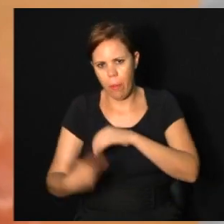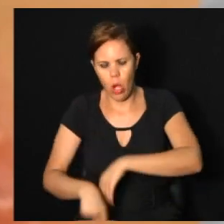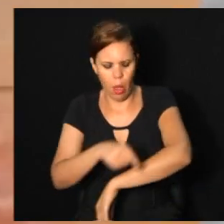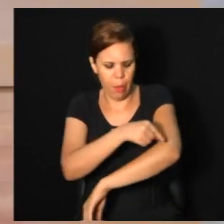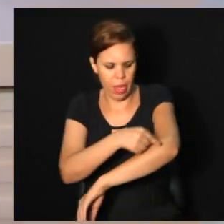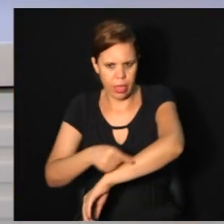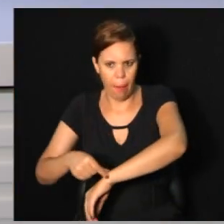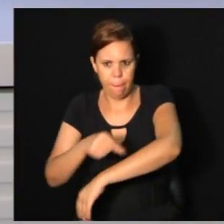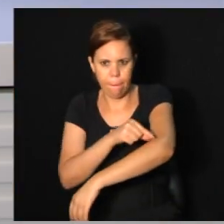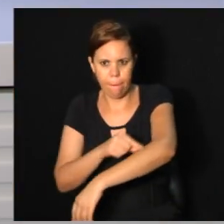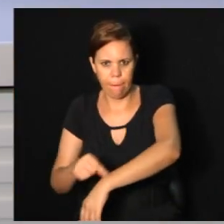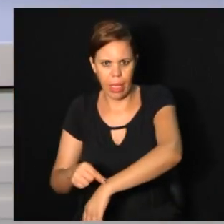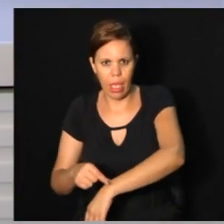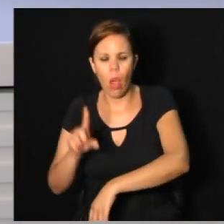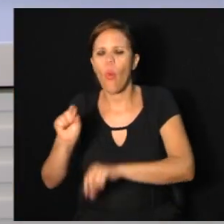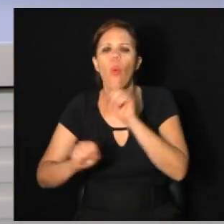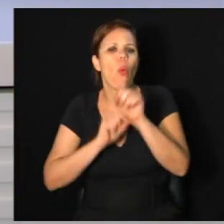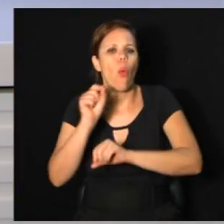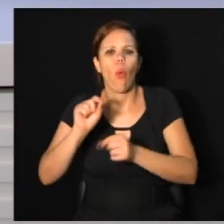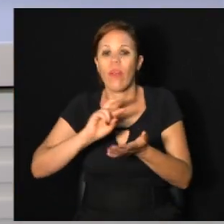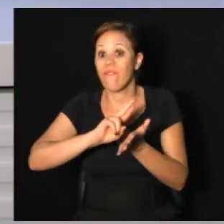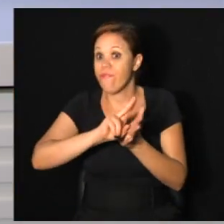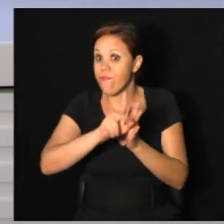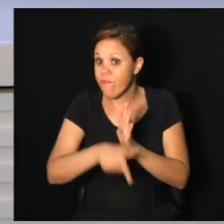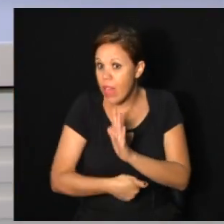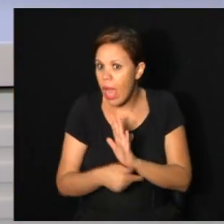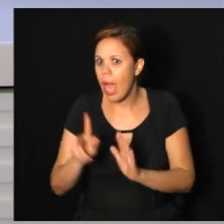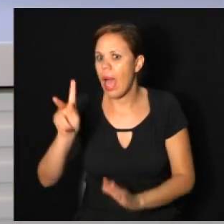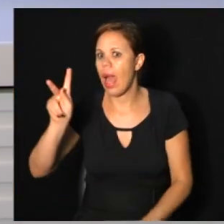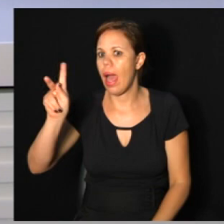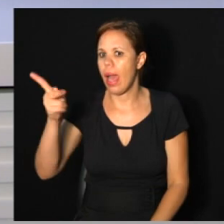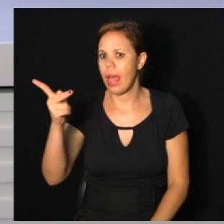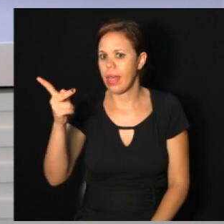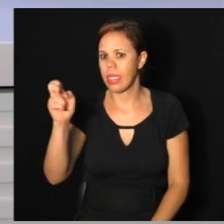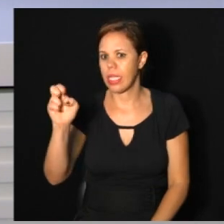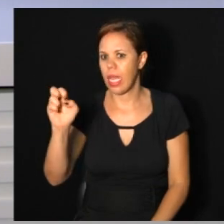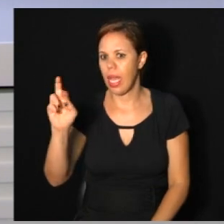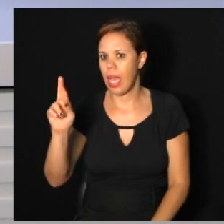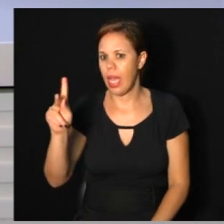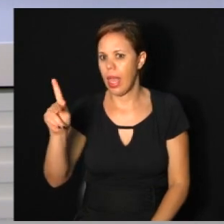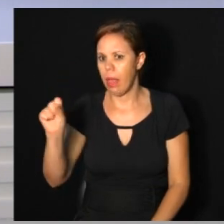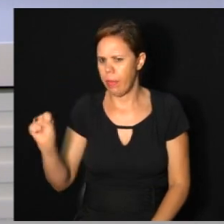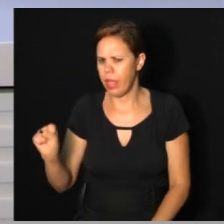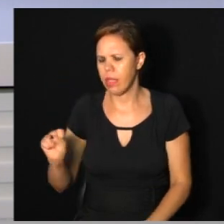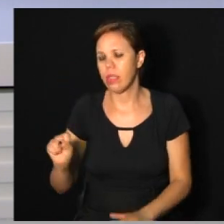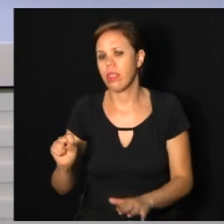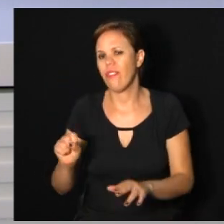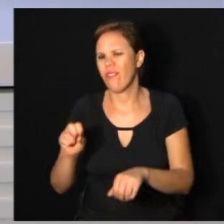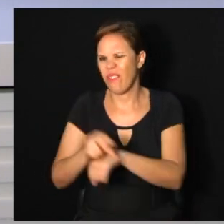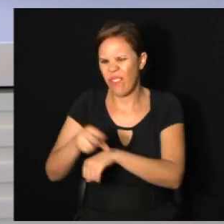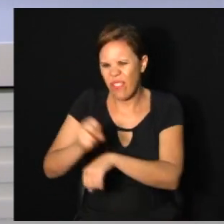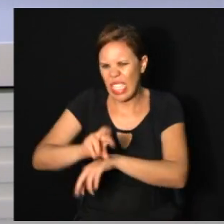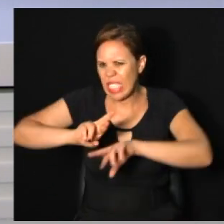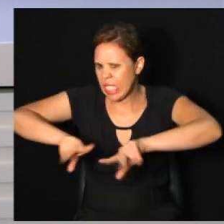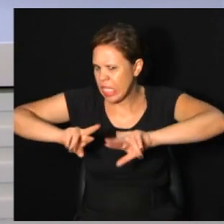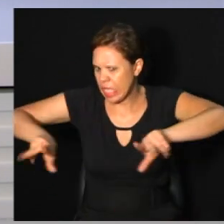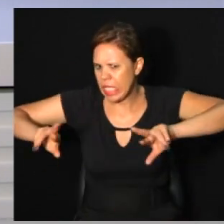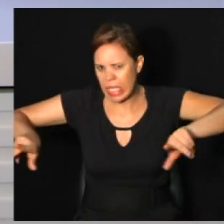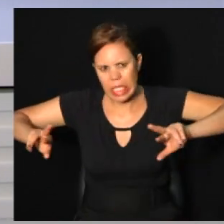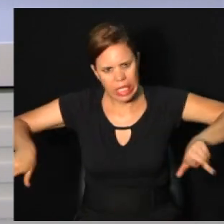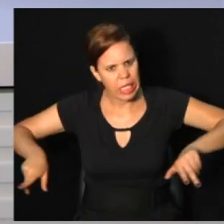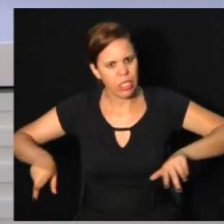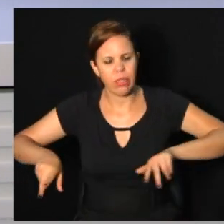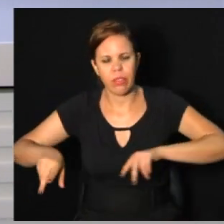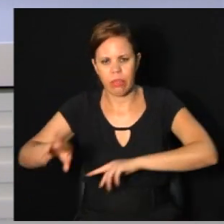que é a doença. Existem vários tipos de herpes, causados por vários tipos de vírus, por isso vários tipos